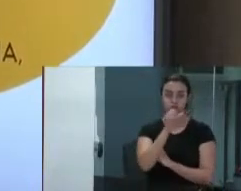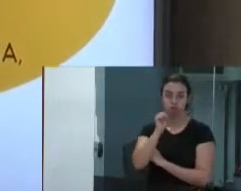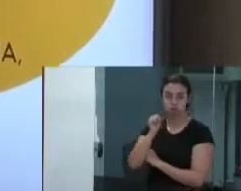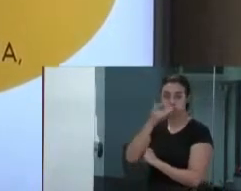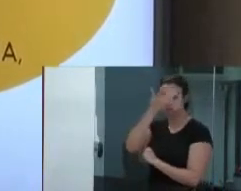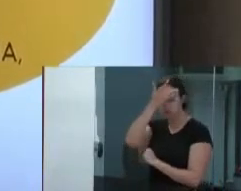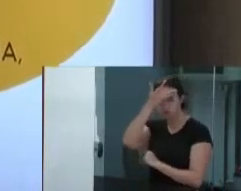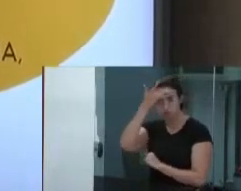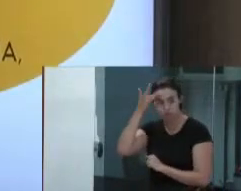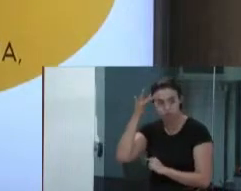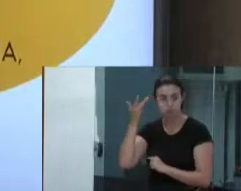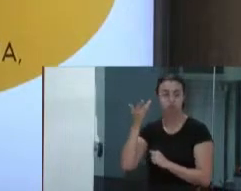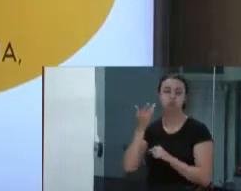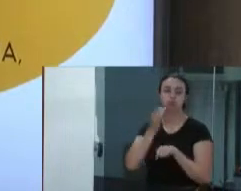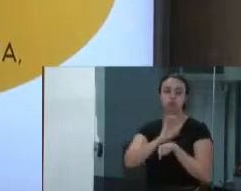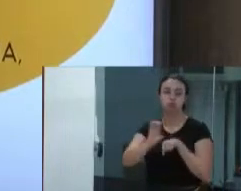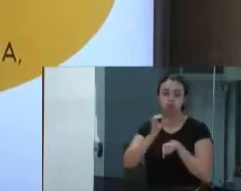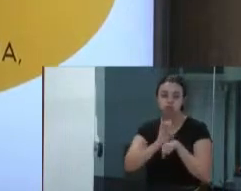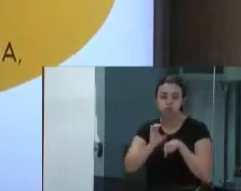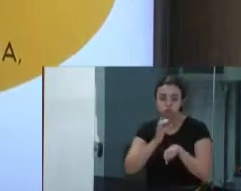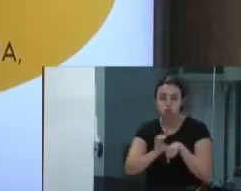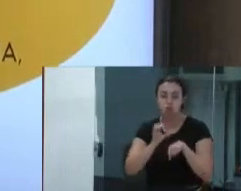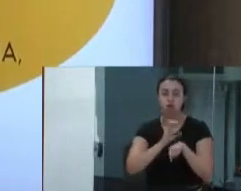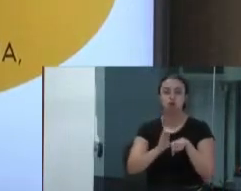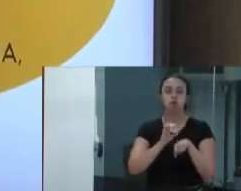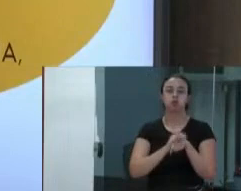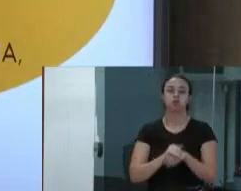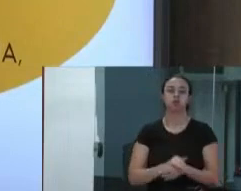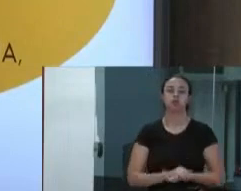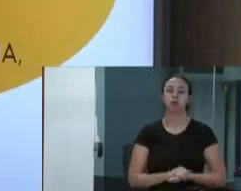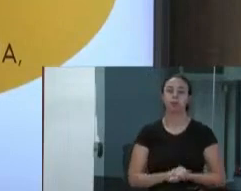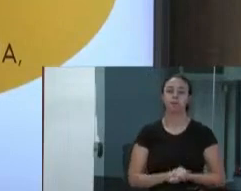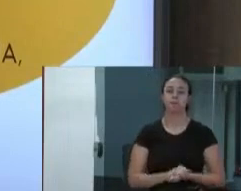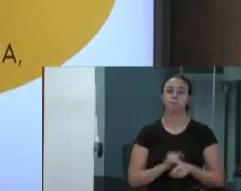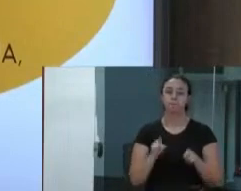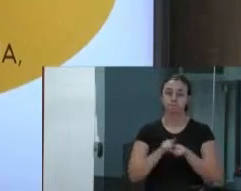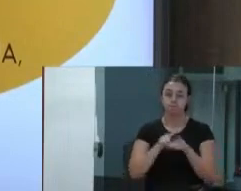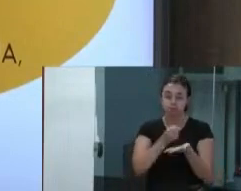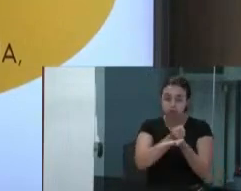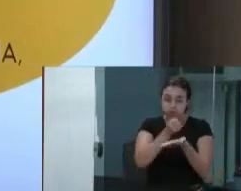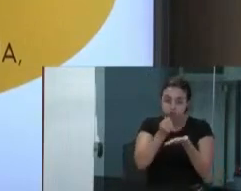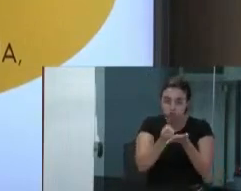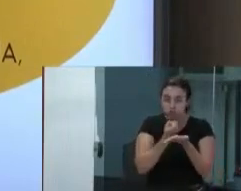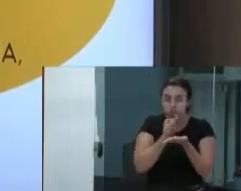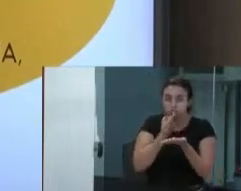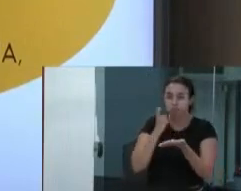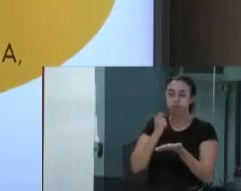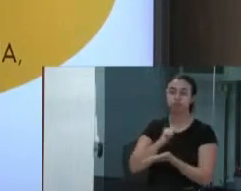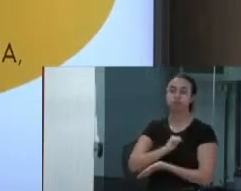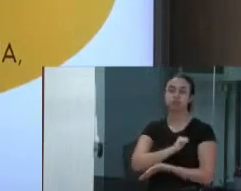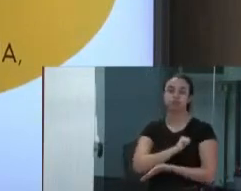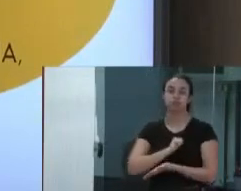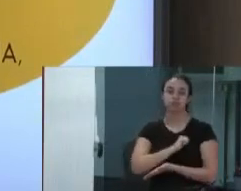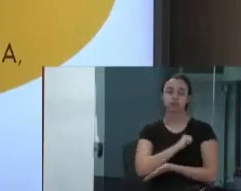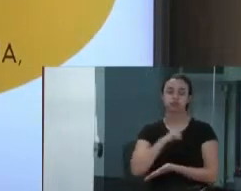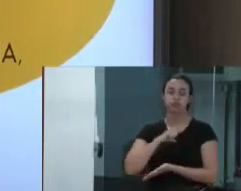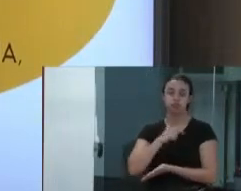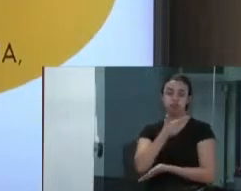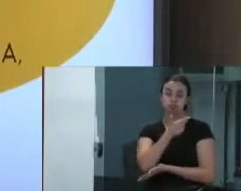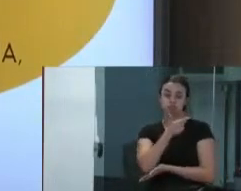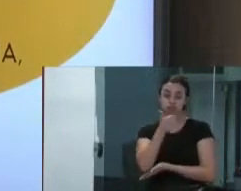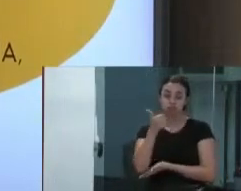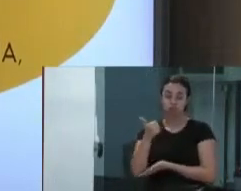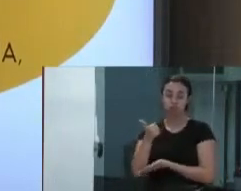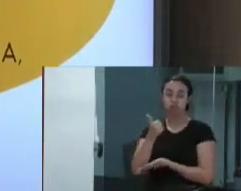curso de costura industrial, 8 de modelagem. Tivemos aí um contrato agora recente, né, com o SENAC, onde a gente tem 21